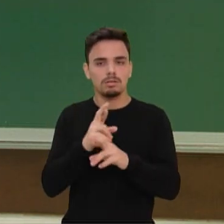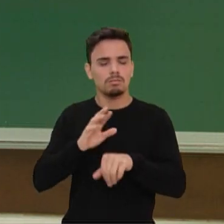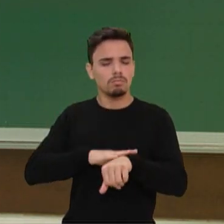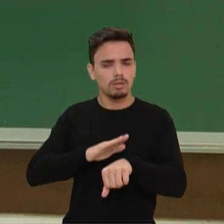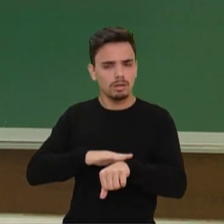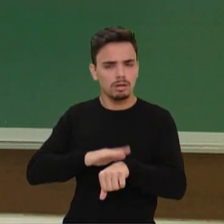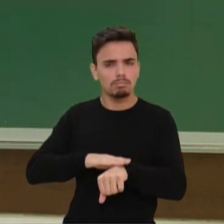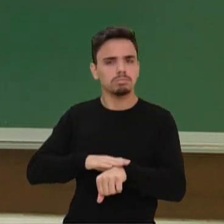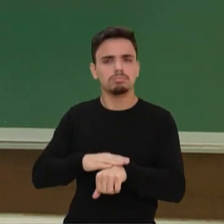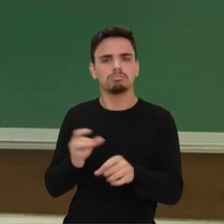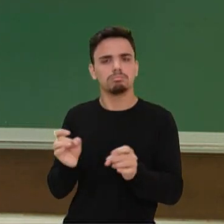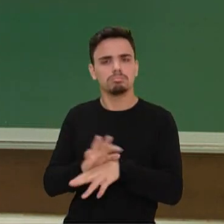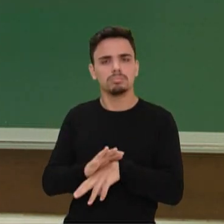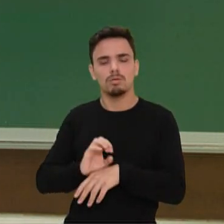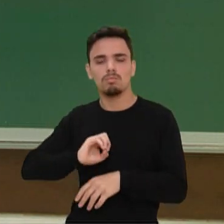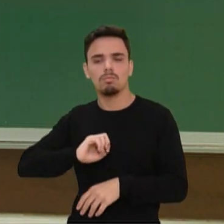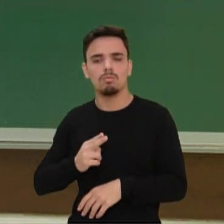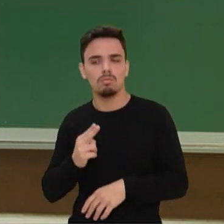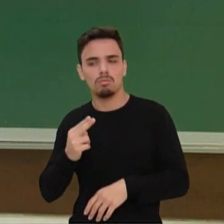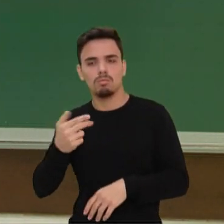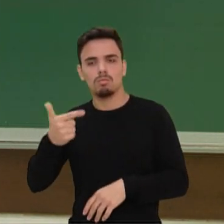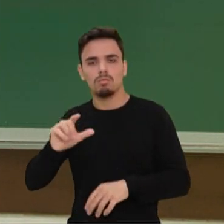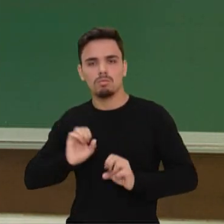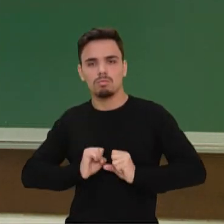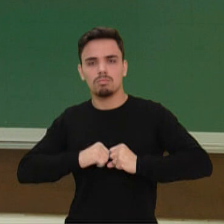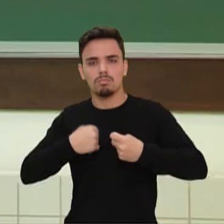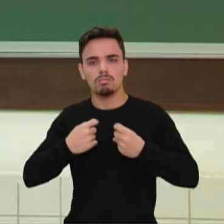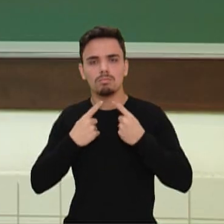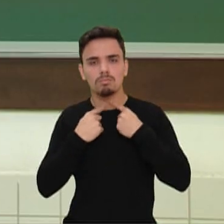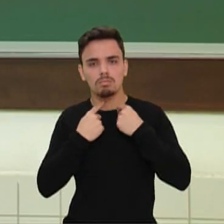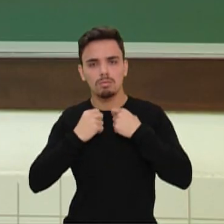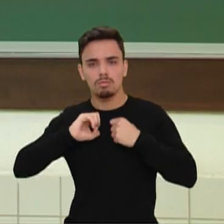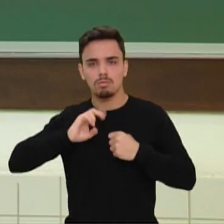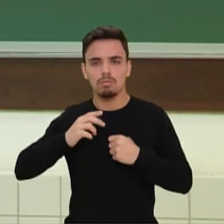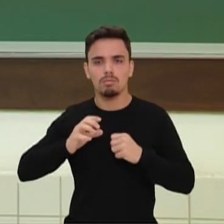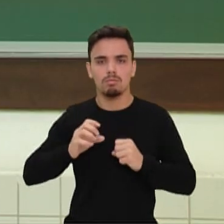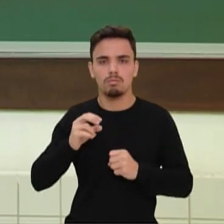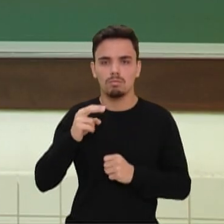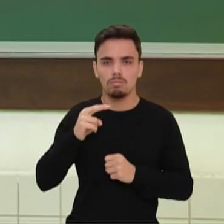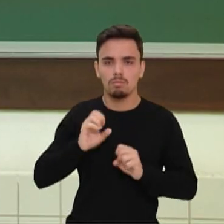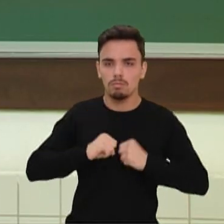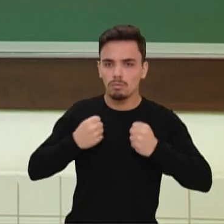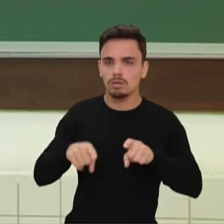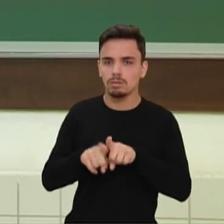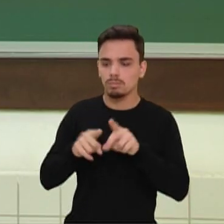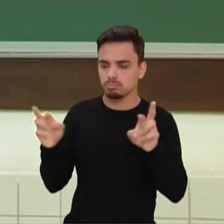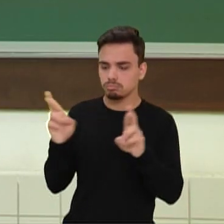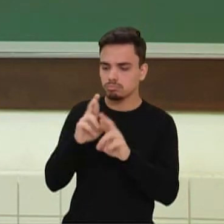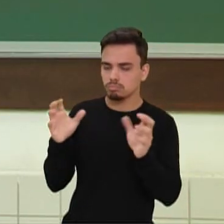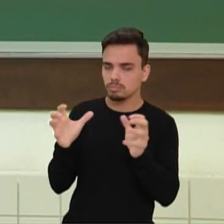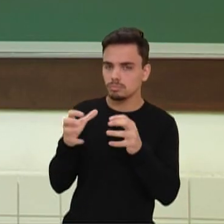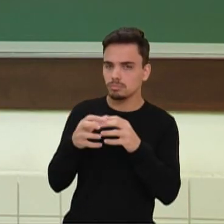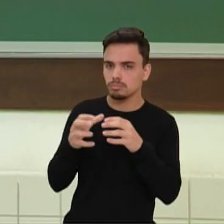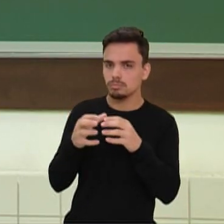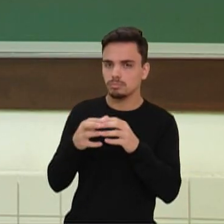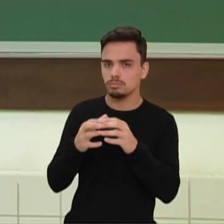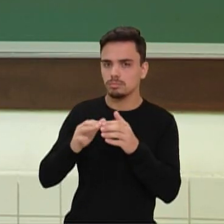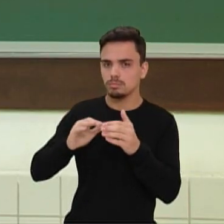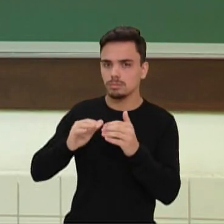que outros impulsos, outras forças se reúnam, né, para derrubar essa tendência que está